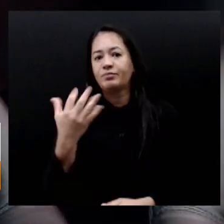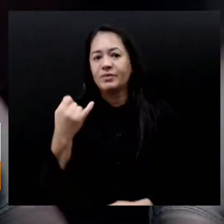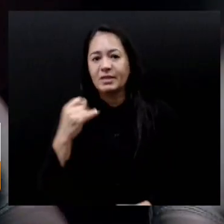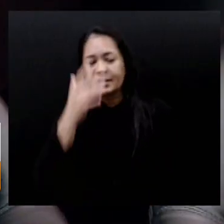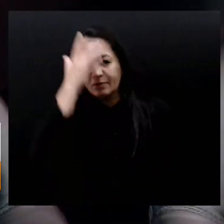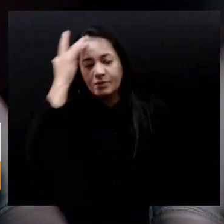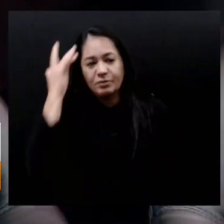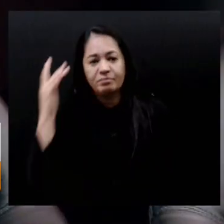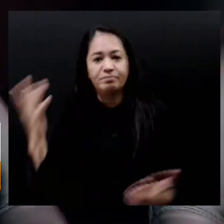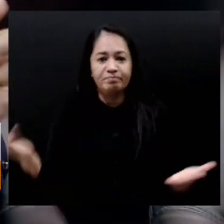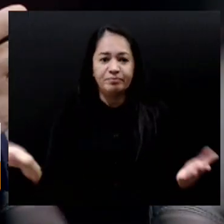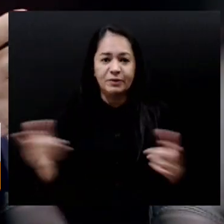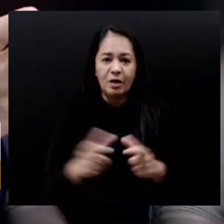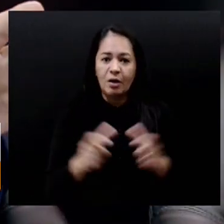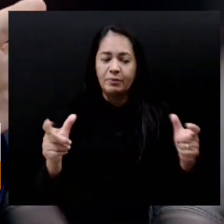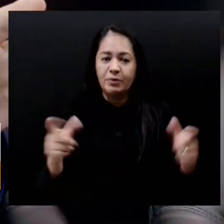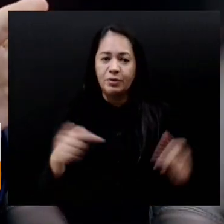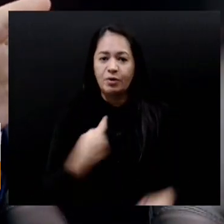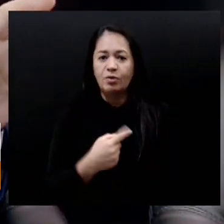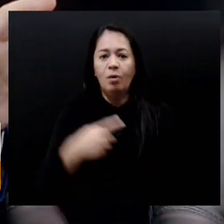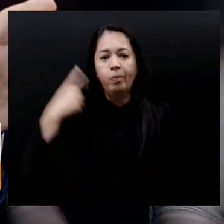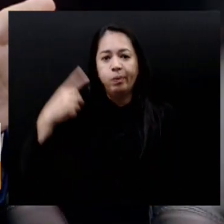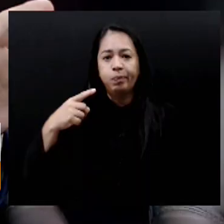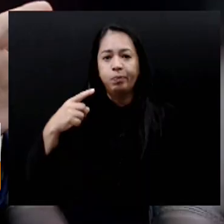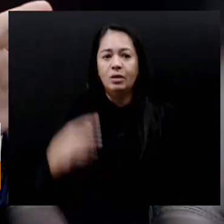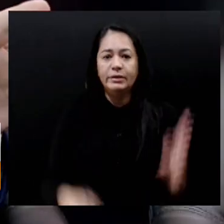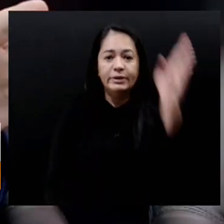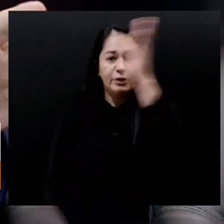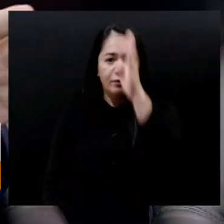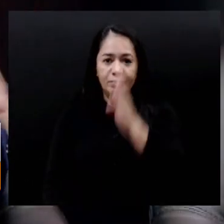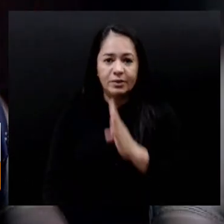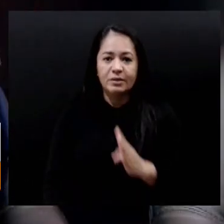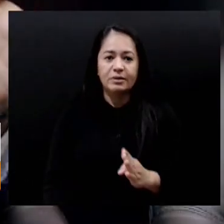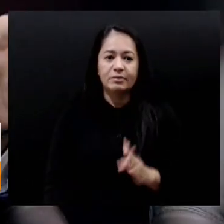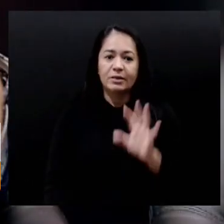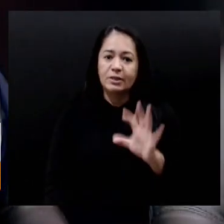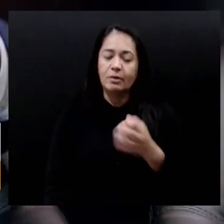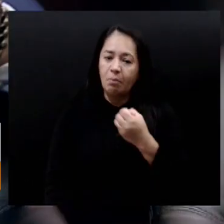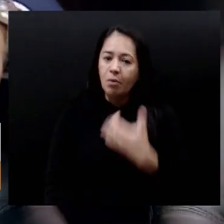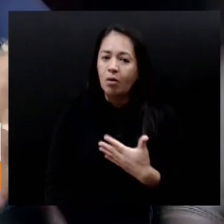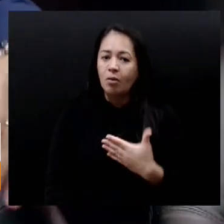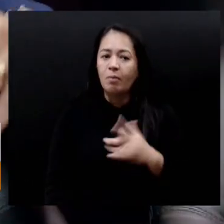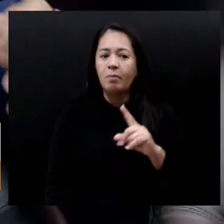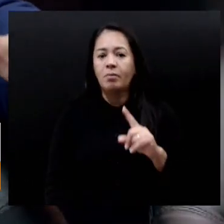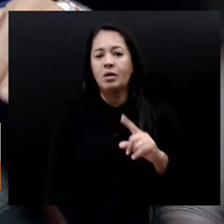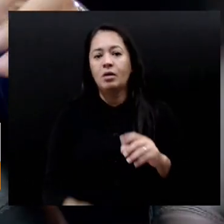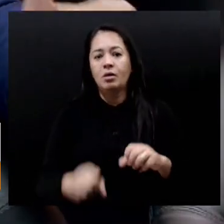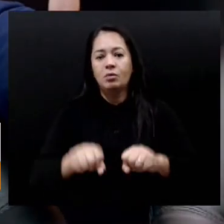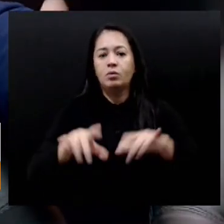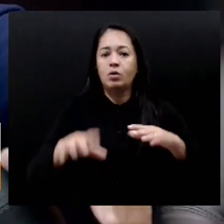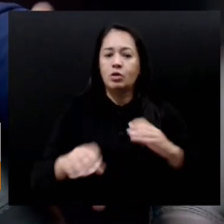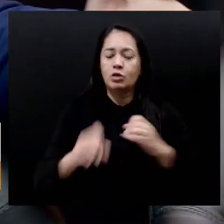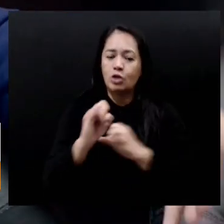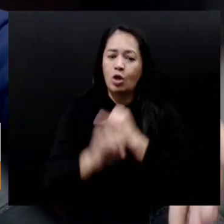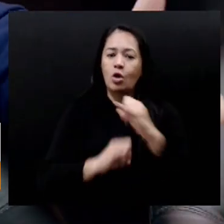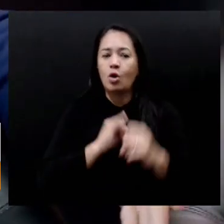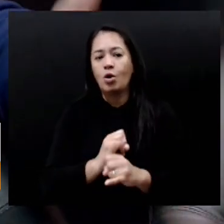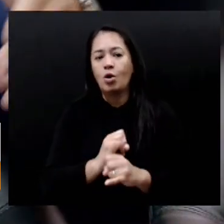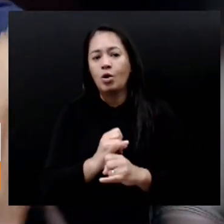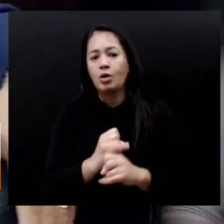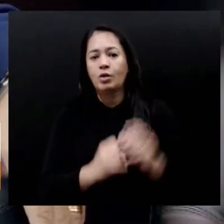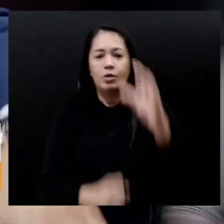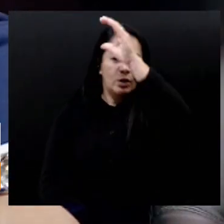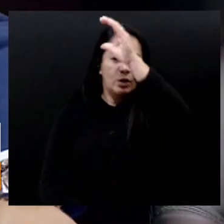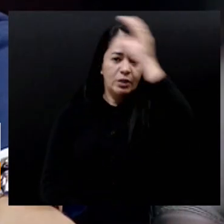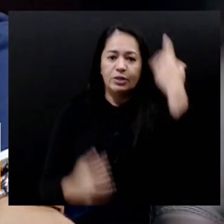nossa advocacia nível Brasil. Isso é muito bom. As audiências são online, dificilmente o cliente tem que pagar para eu ir até lá, a não ser júri. O